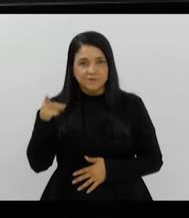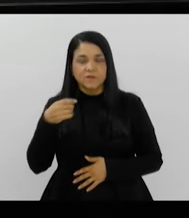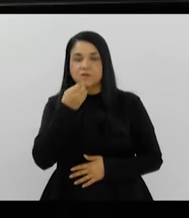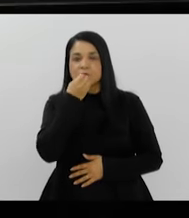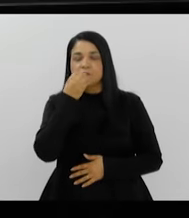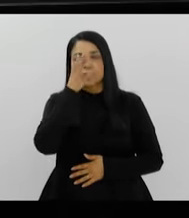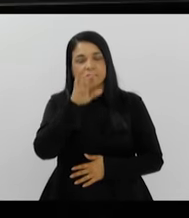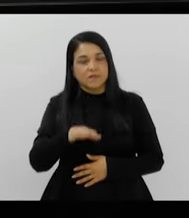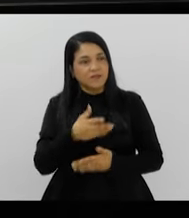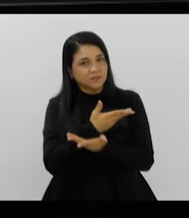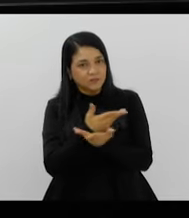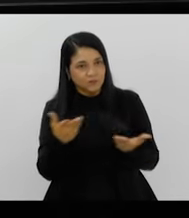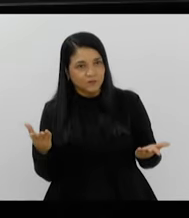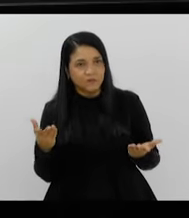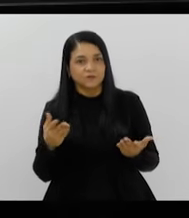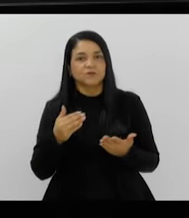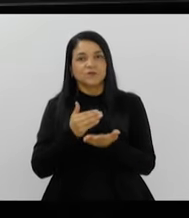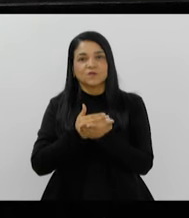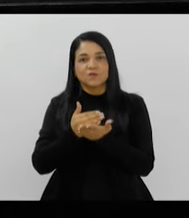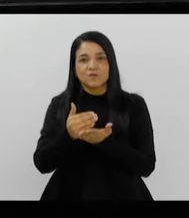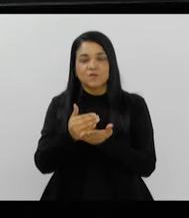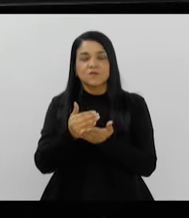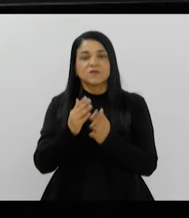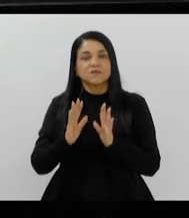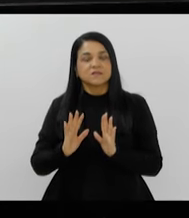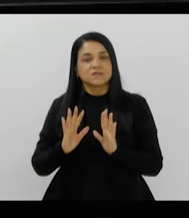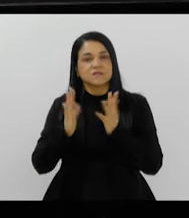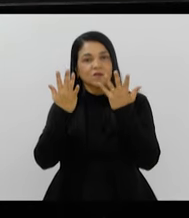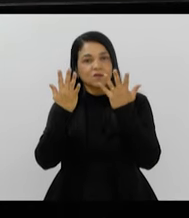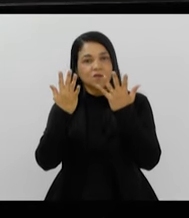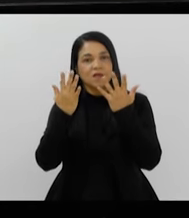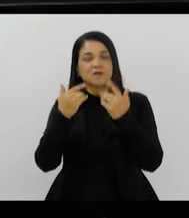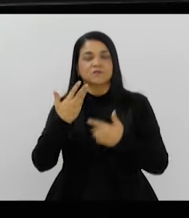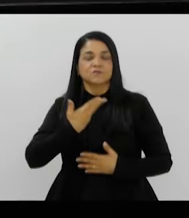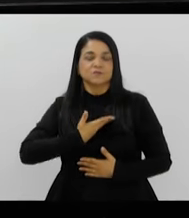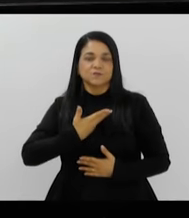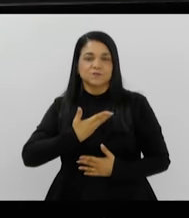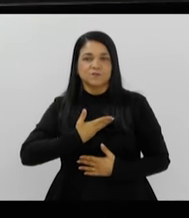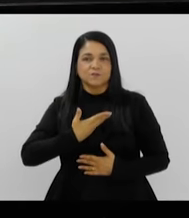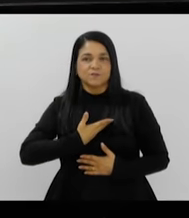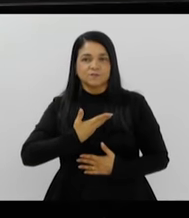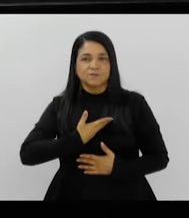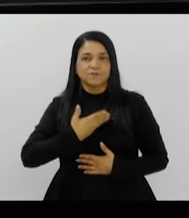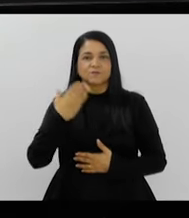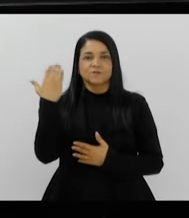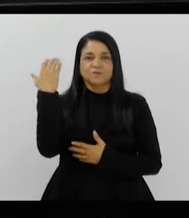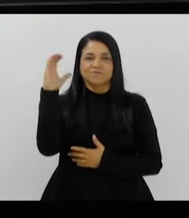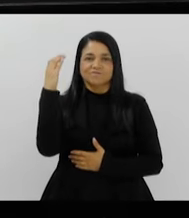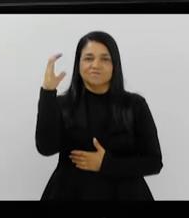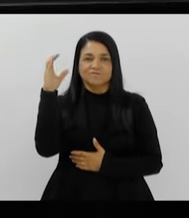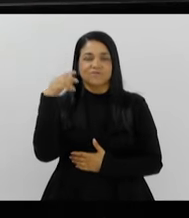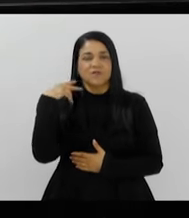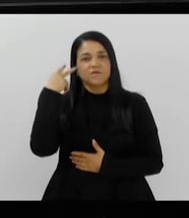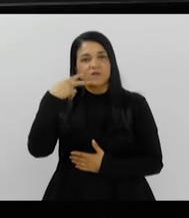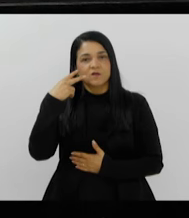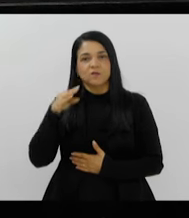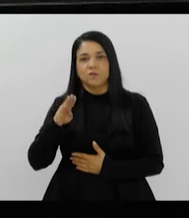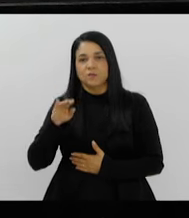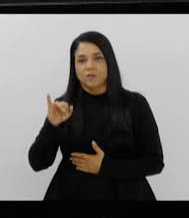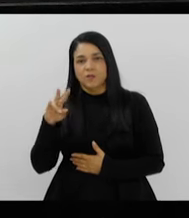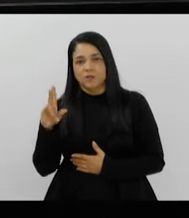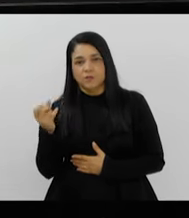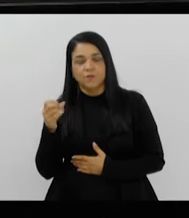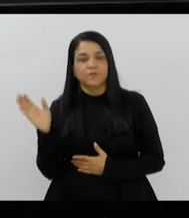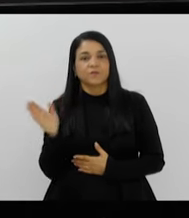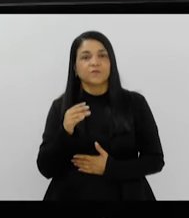todas e todos. Eu queria inicialmente saudar aqui os meus companheiros de Niterói, vereador Binho,